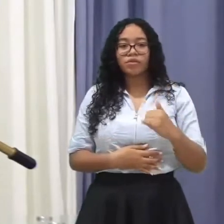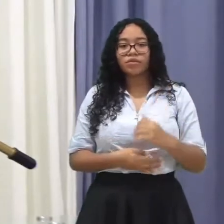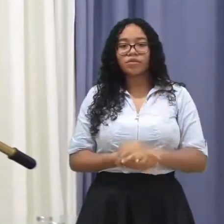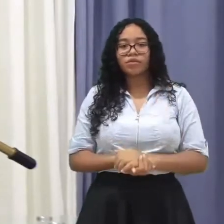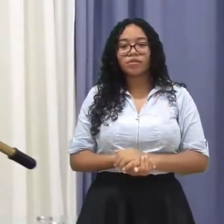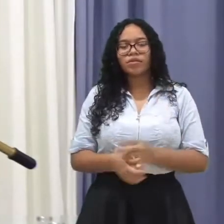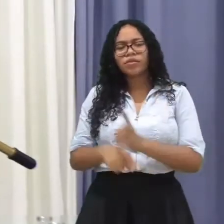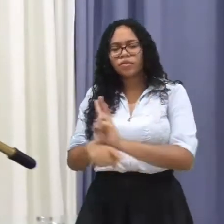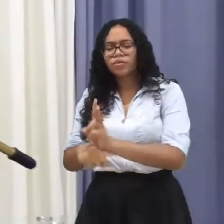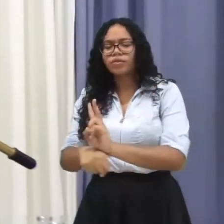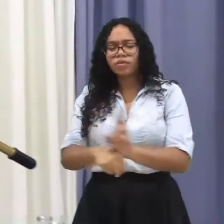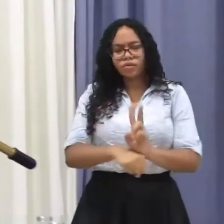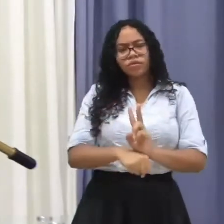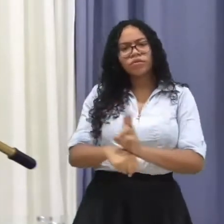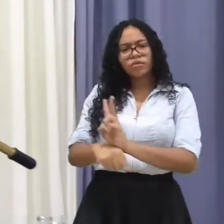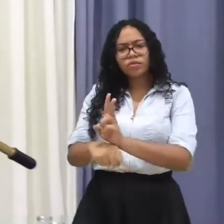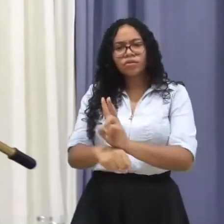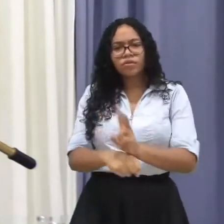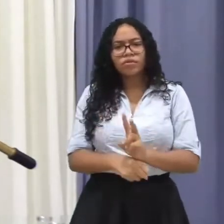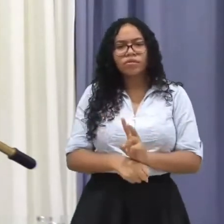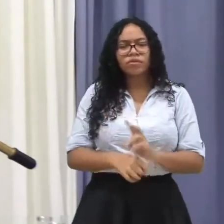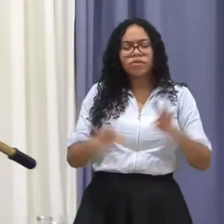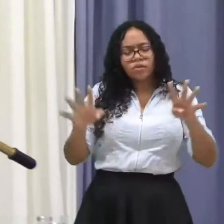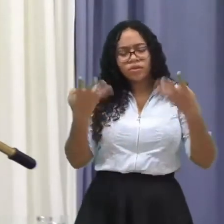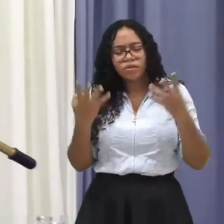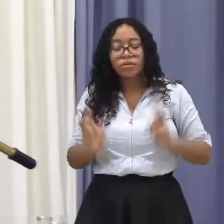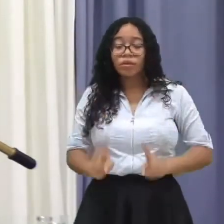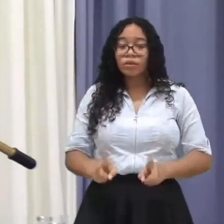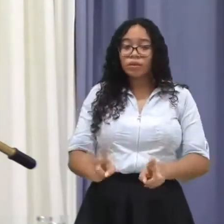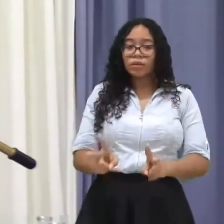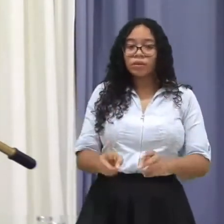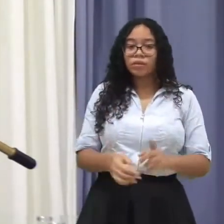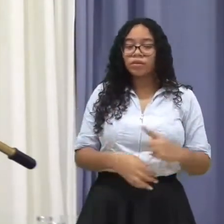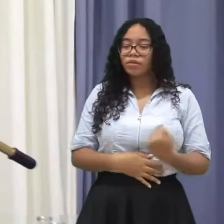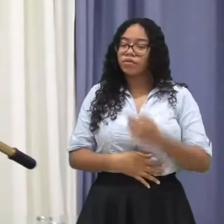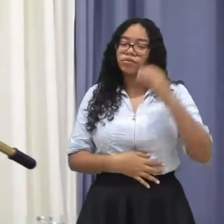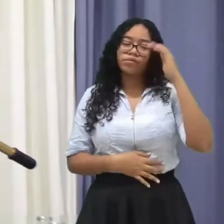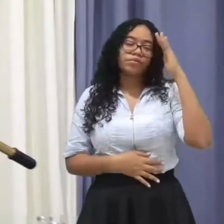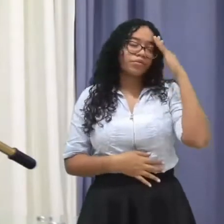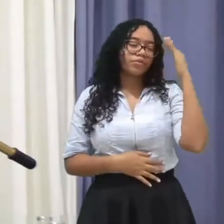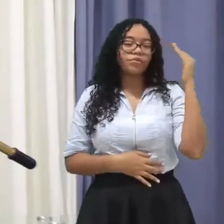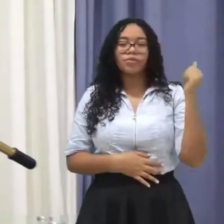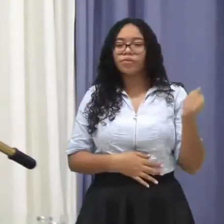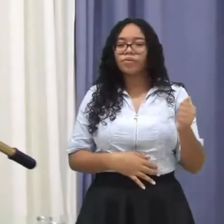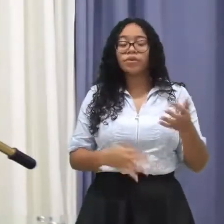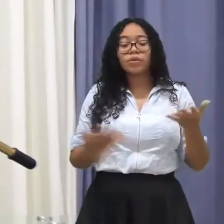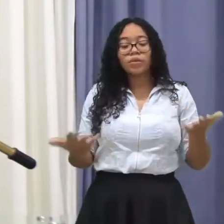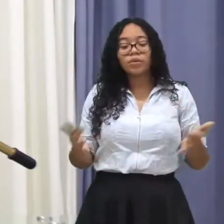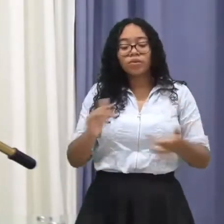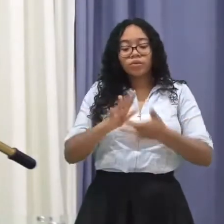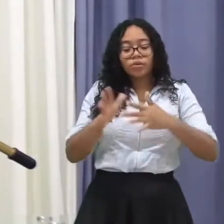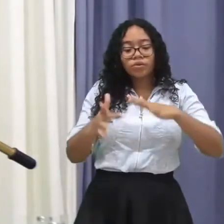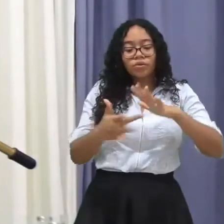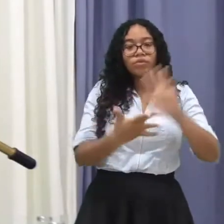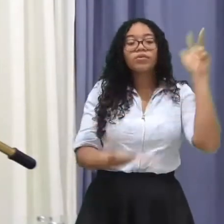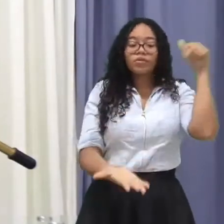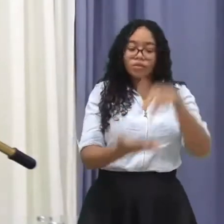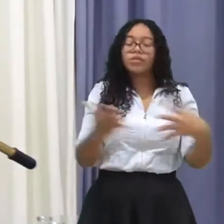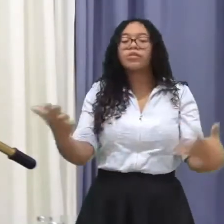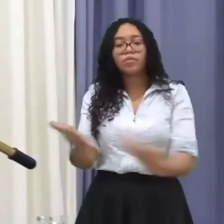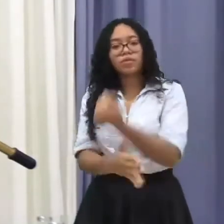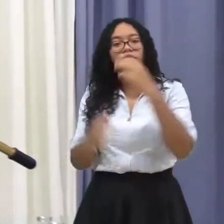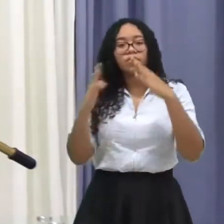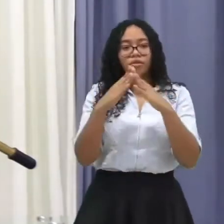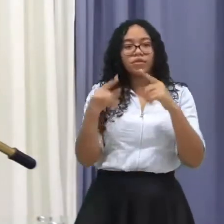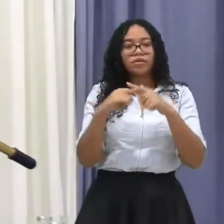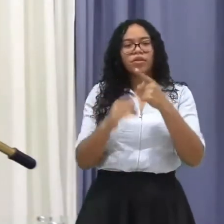atentos, vigiando sempre, pois não sabemos quando Jesus arrebatará a sua igreja. Aí você pode